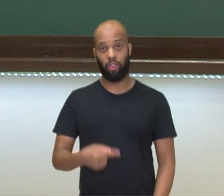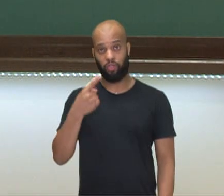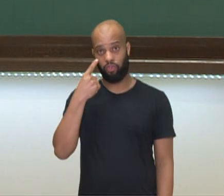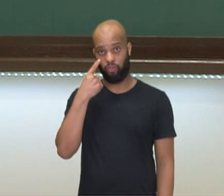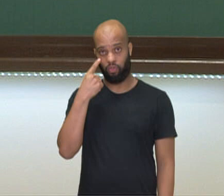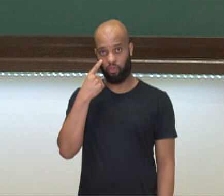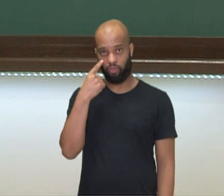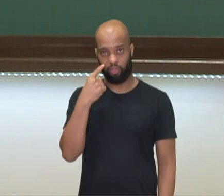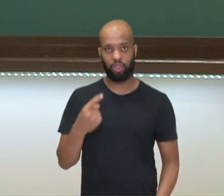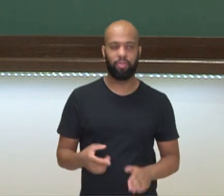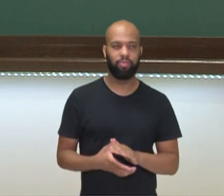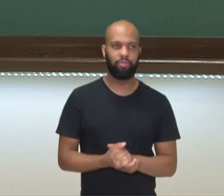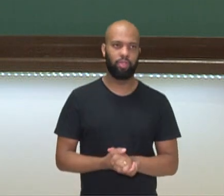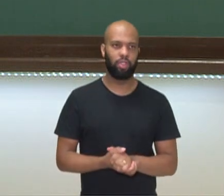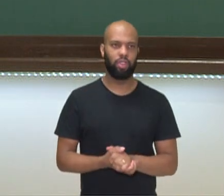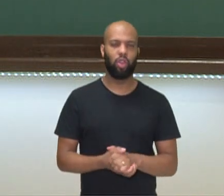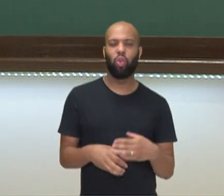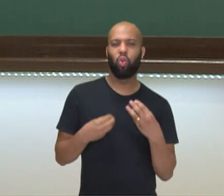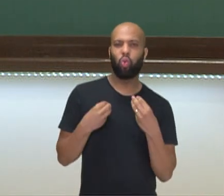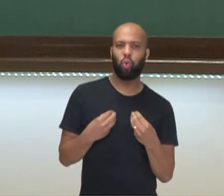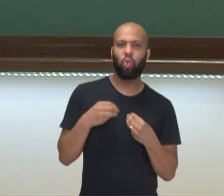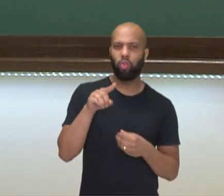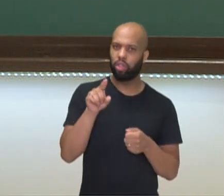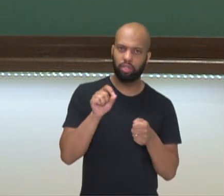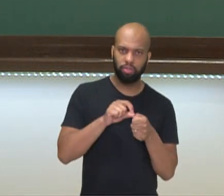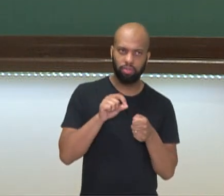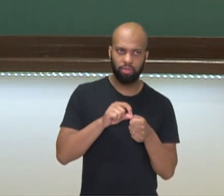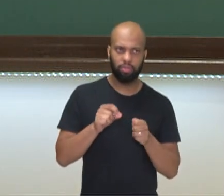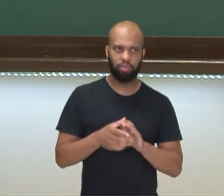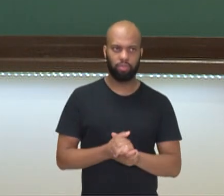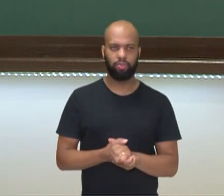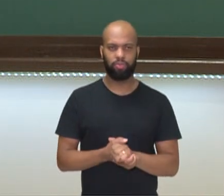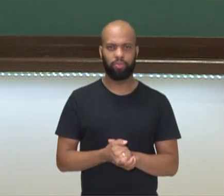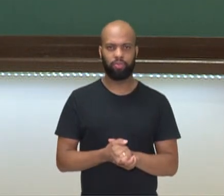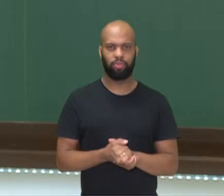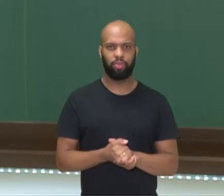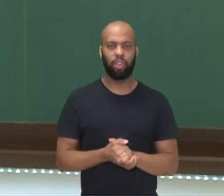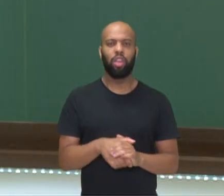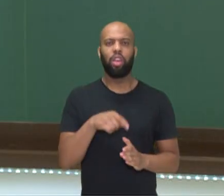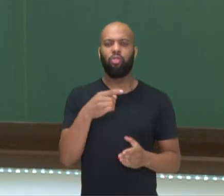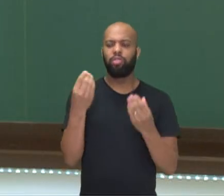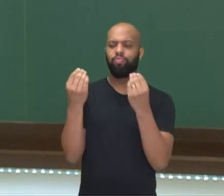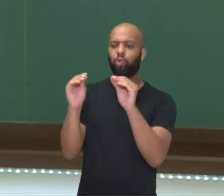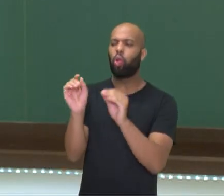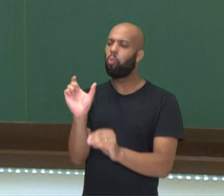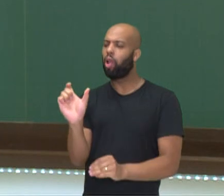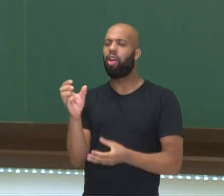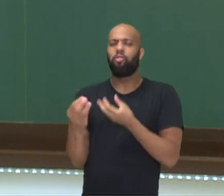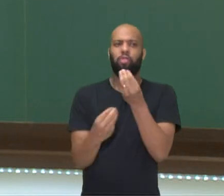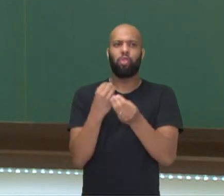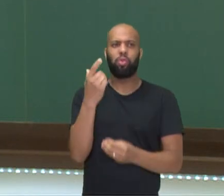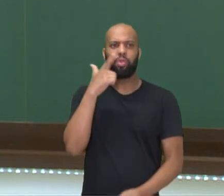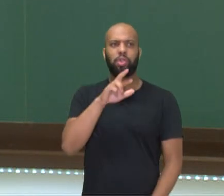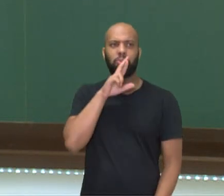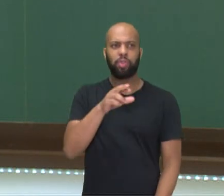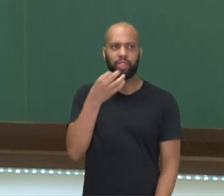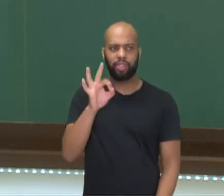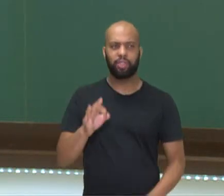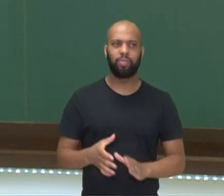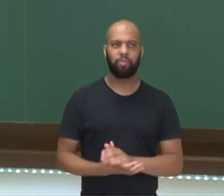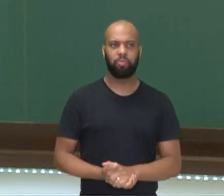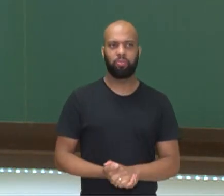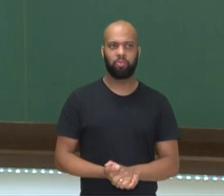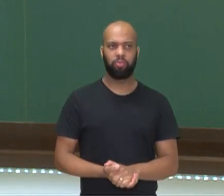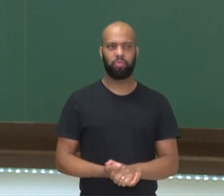Vamos ver como que vocês fizeram. Como vocês completaram? Será que vocês acertaram?